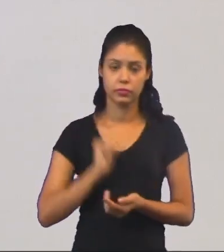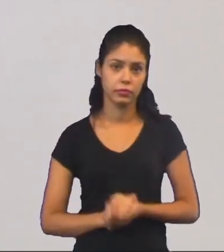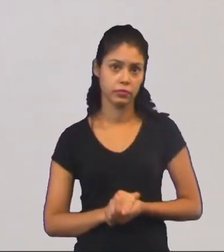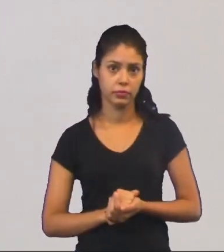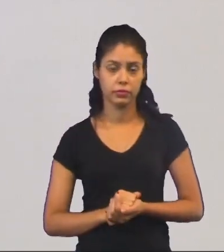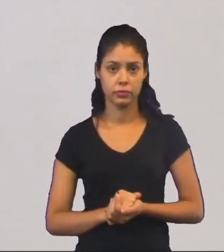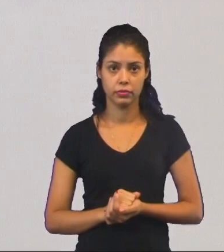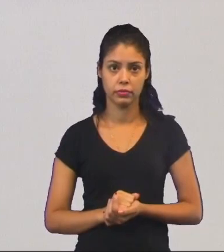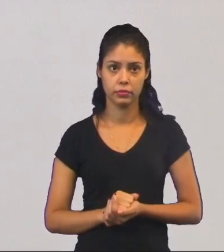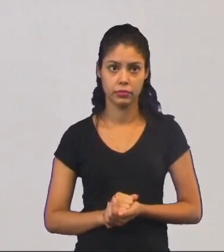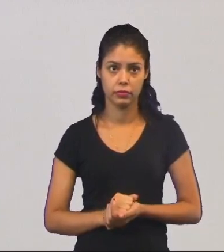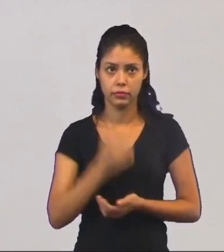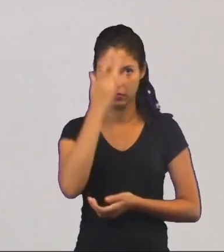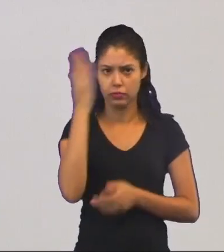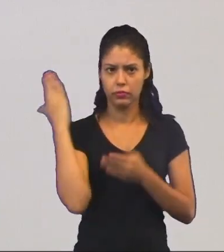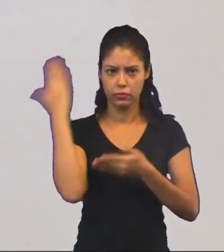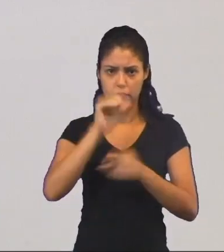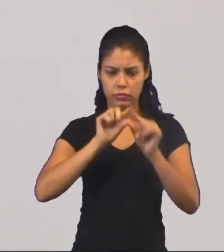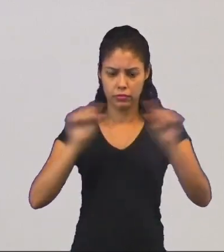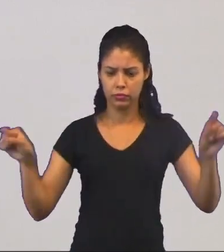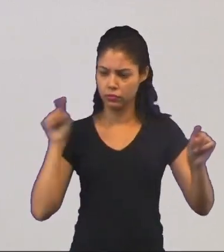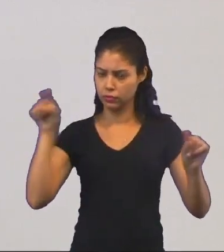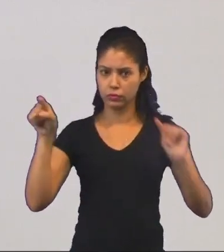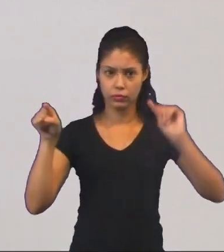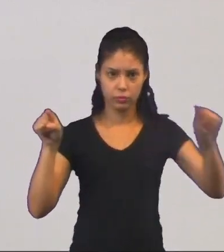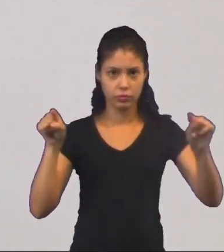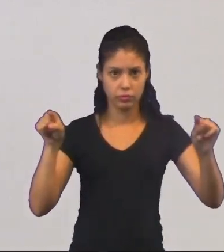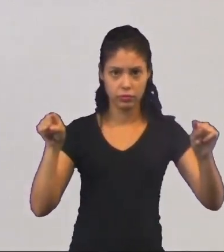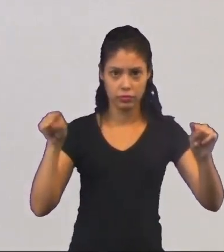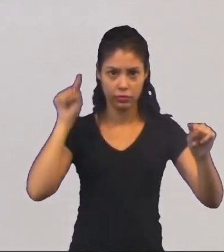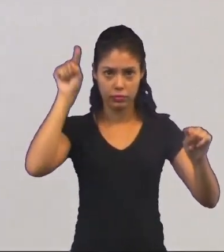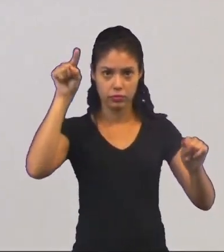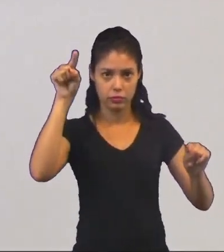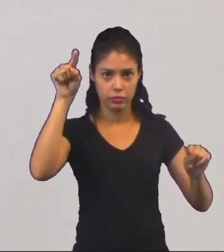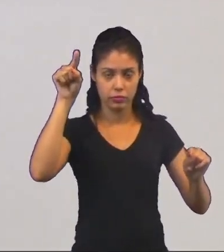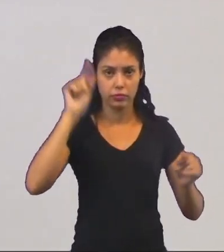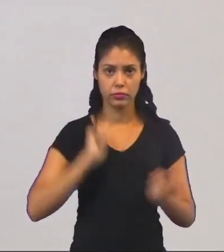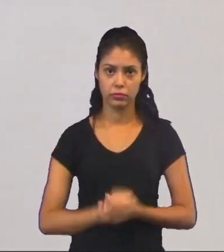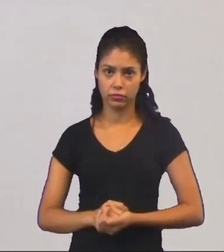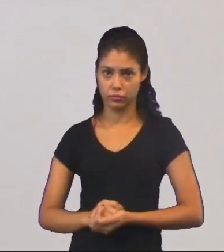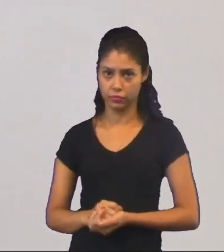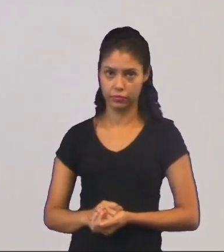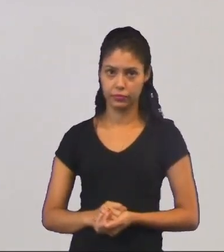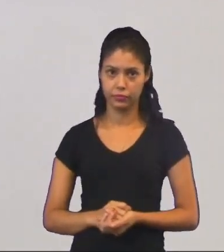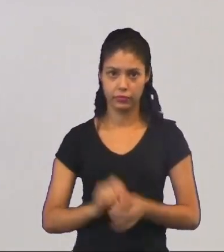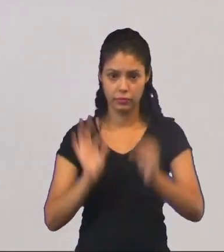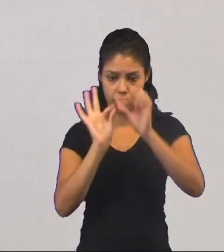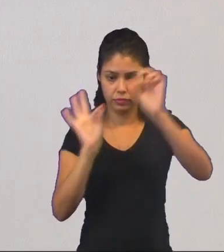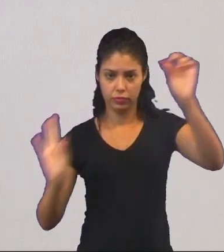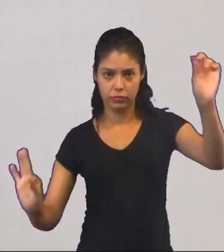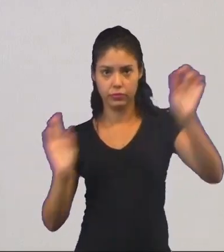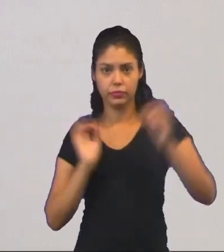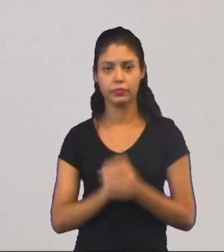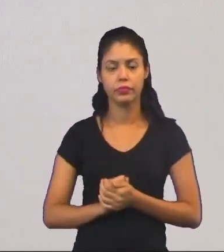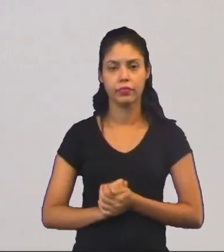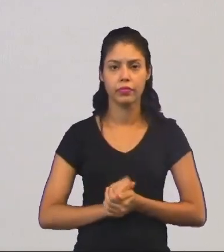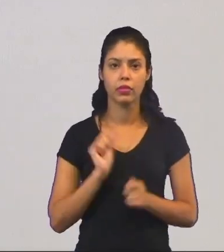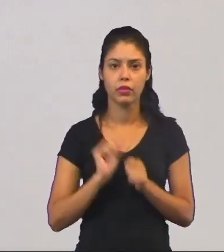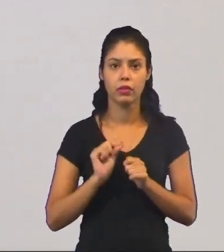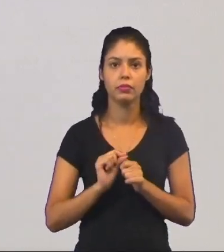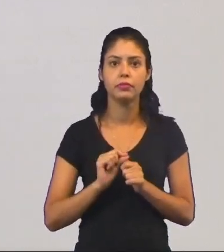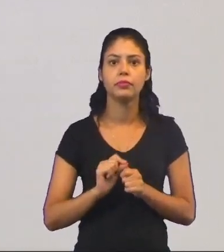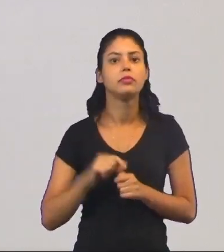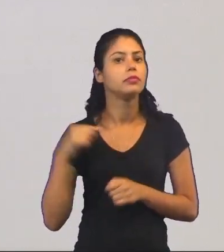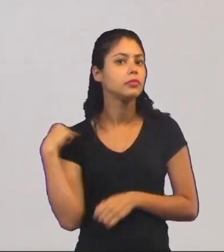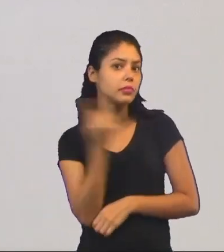ponto faça uma reta com dois pontos aí a pessoa vai lá bota um ponto no canto e outro no outro Faz aquela